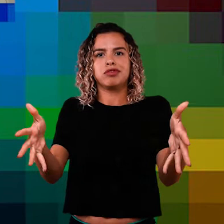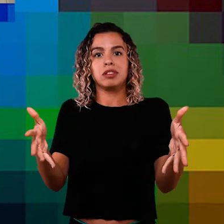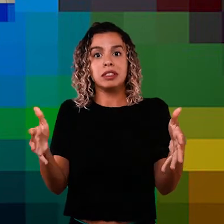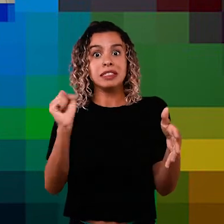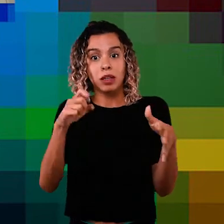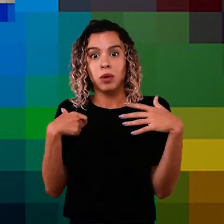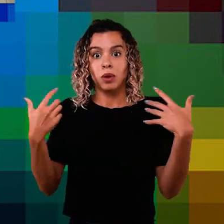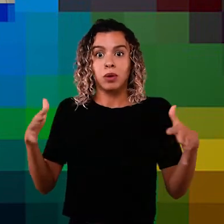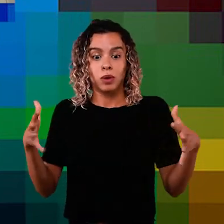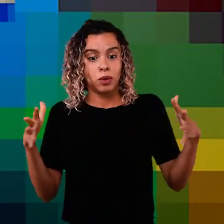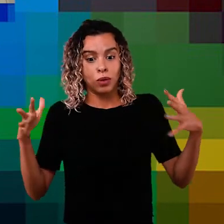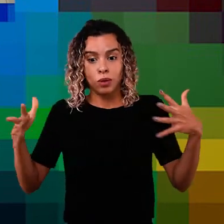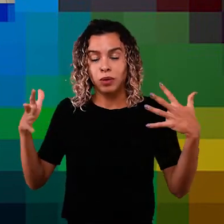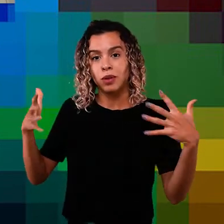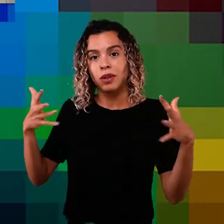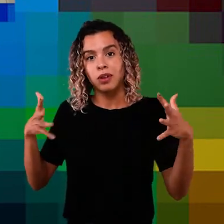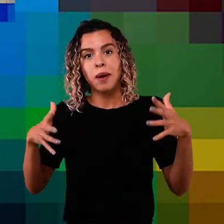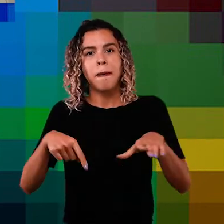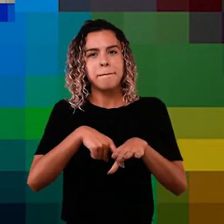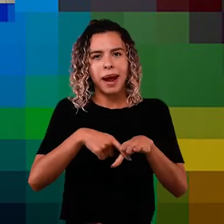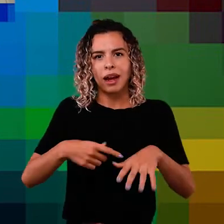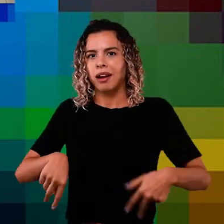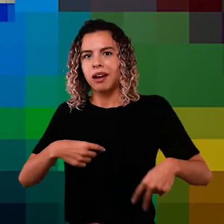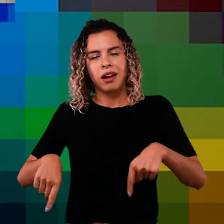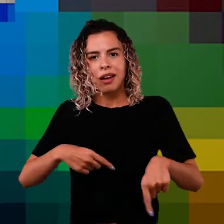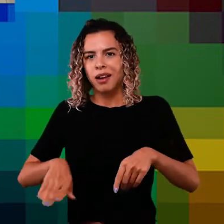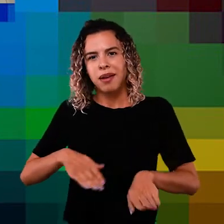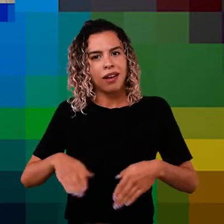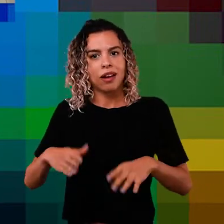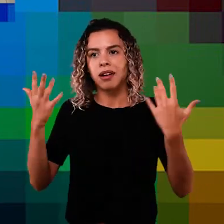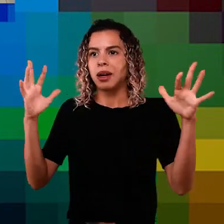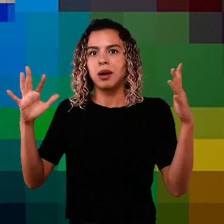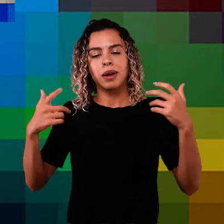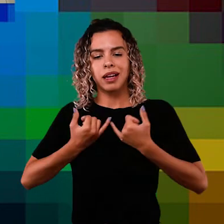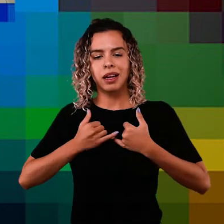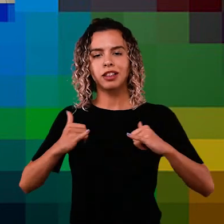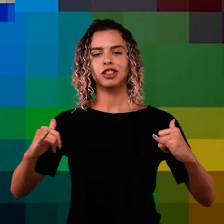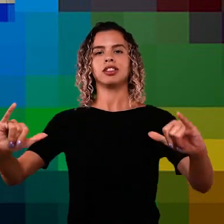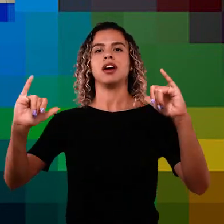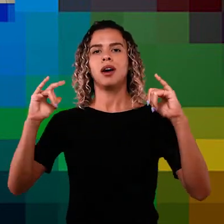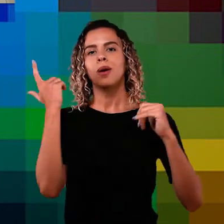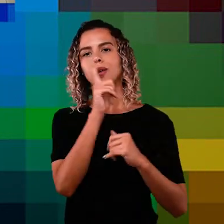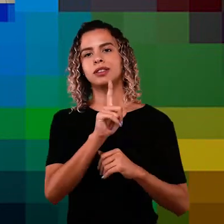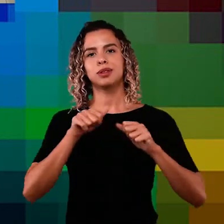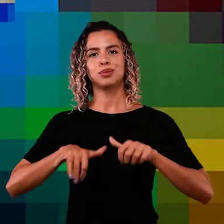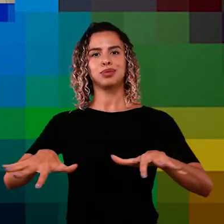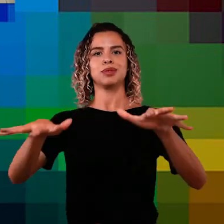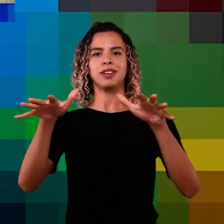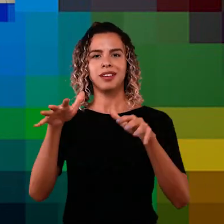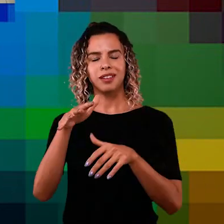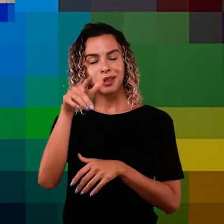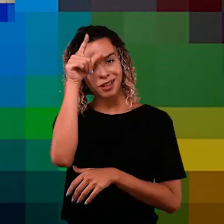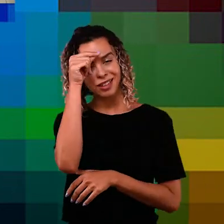energia. E quando eu mexo as extremidades do meu corpo, os meus pés e as minhas mãos, essa energia vai fluindo e eu consigo dissipar ela